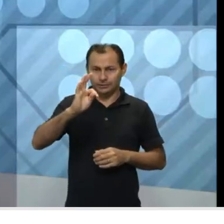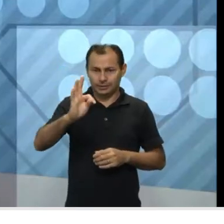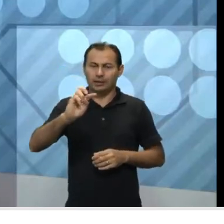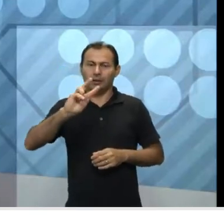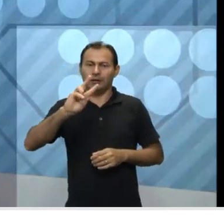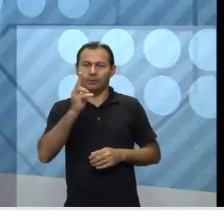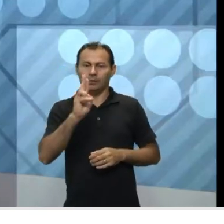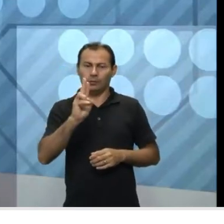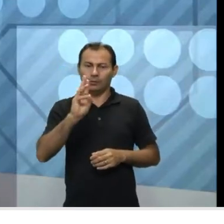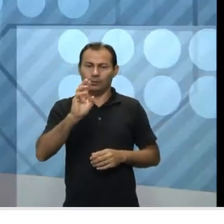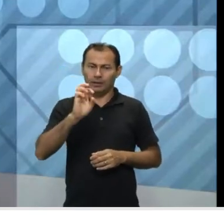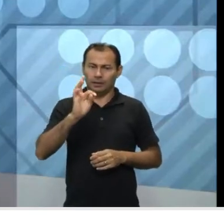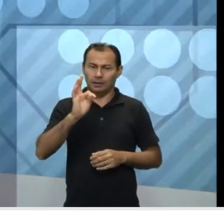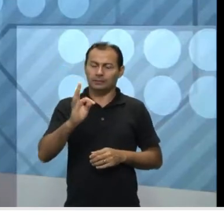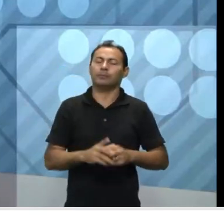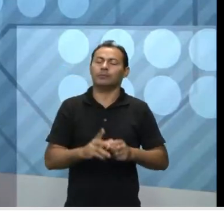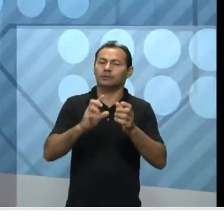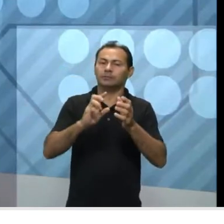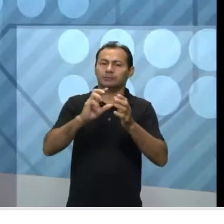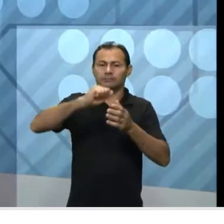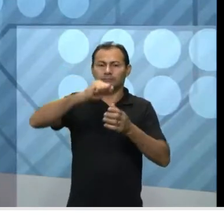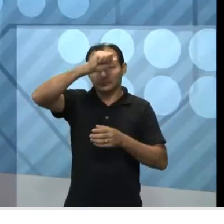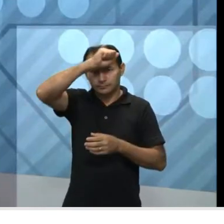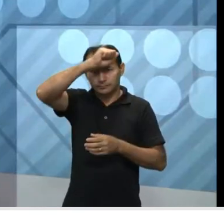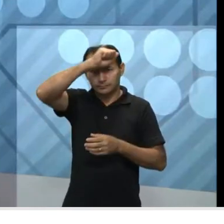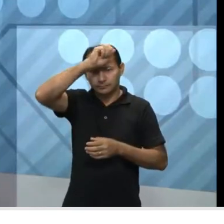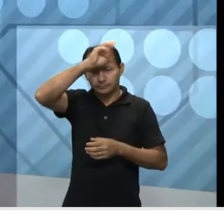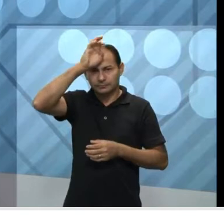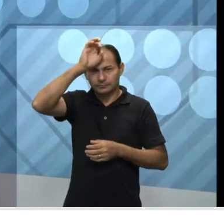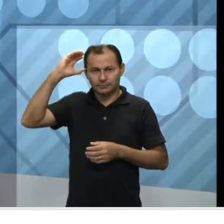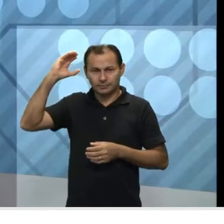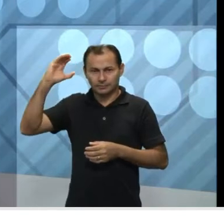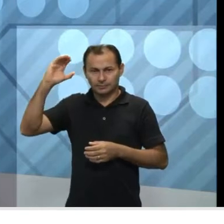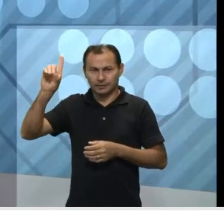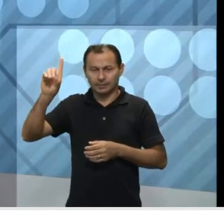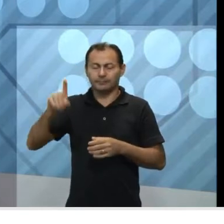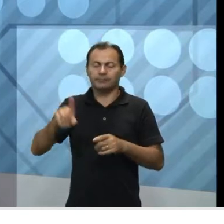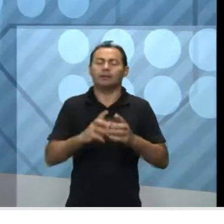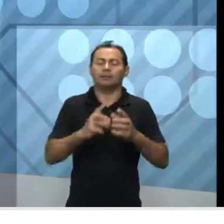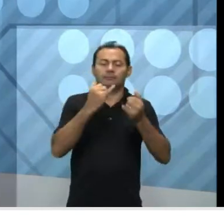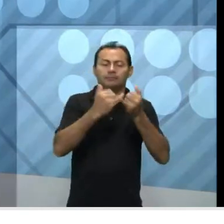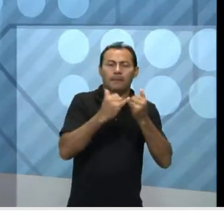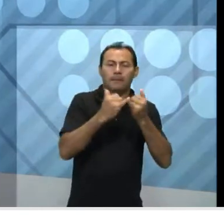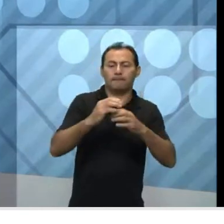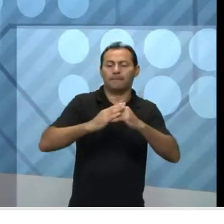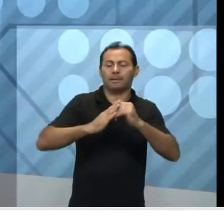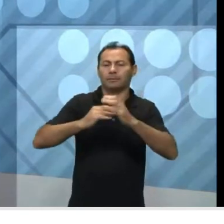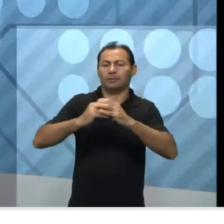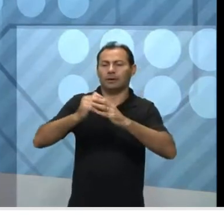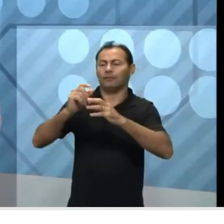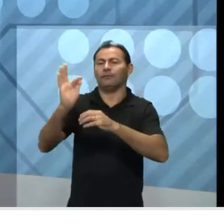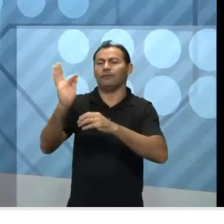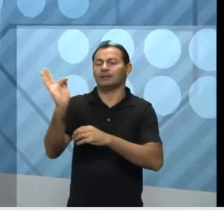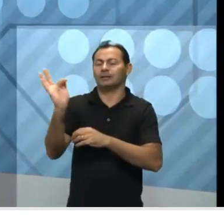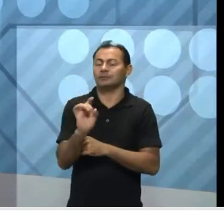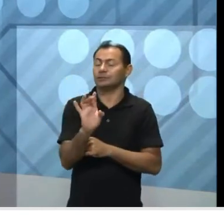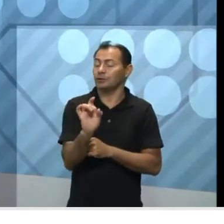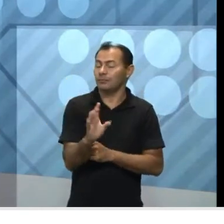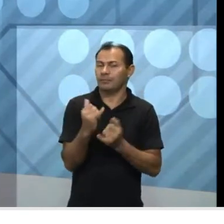algumas semelhanças com o alfabeto manual francês, tá? Somente isto. Porque